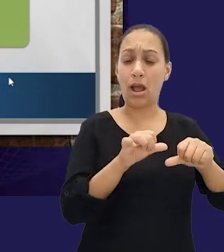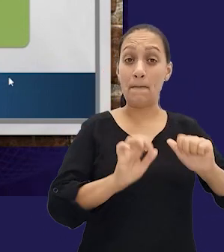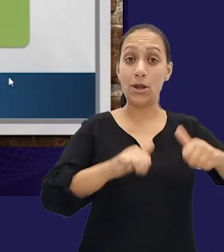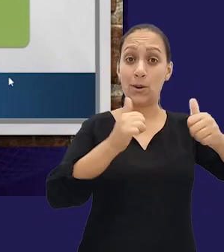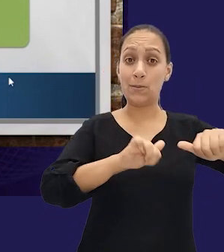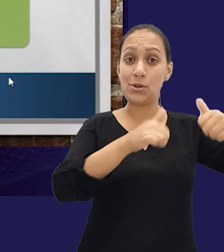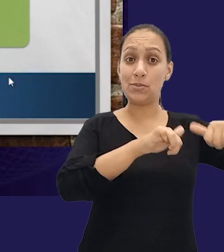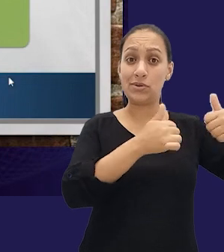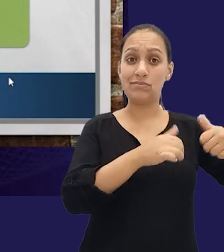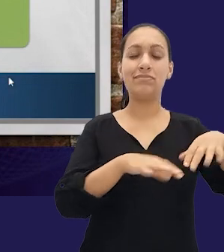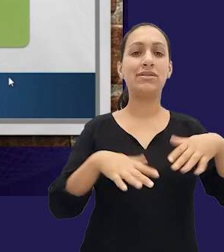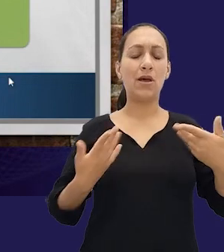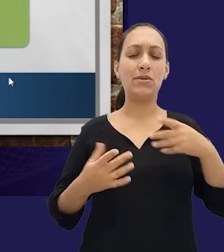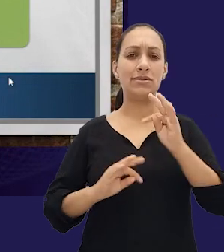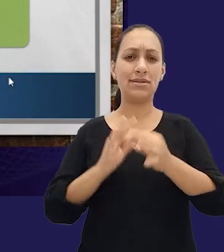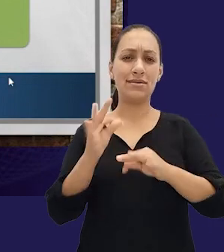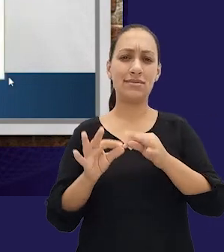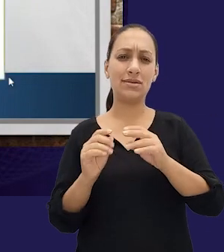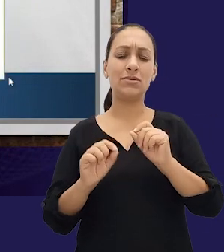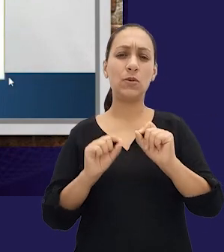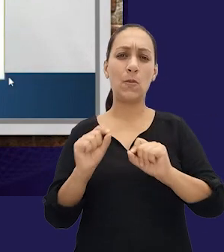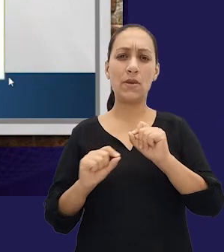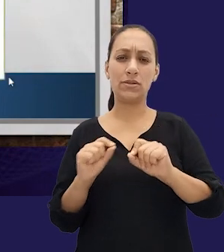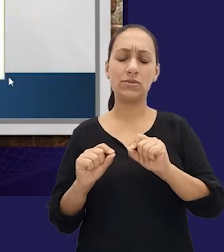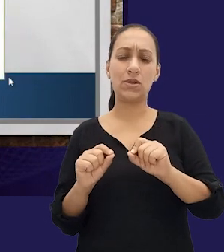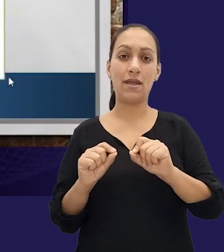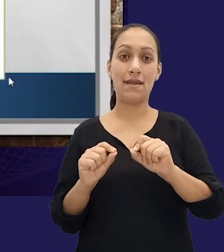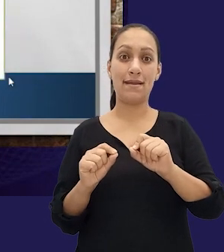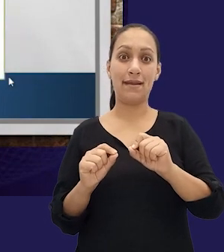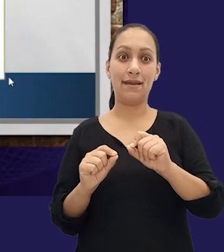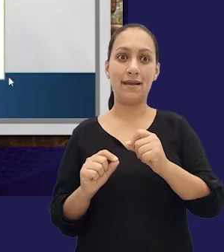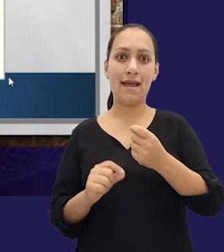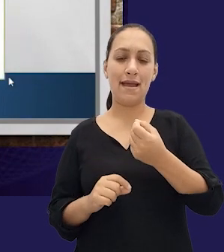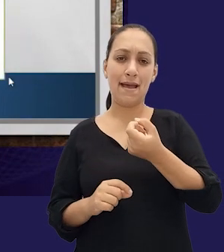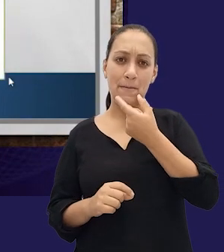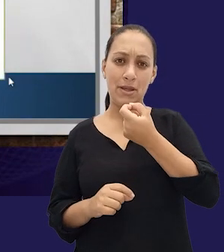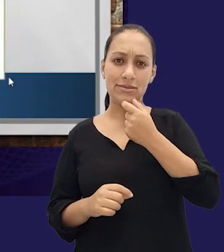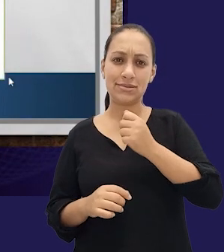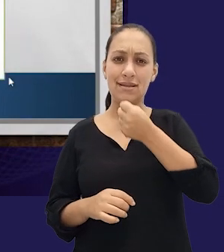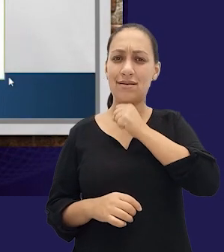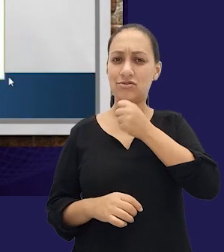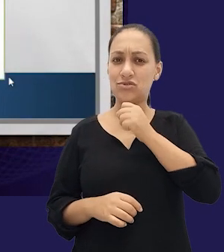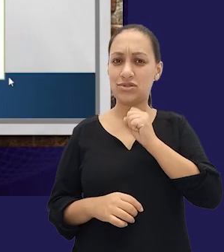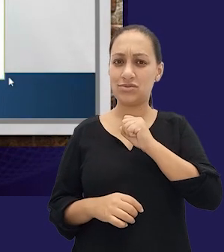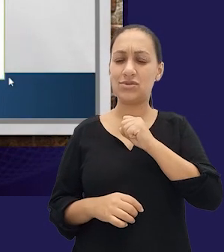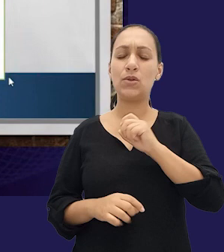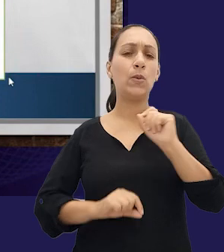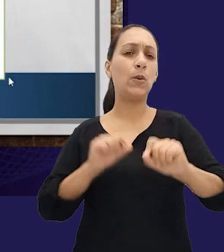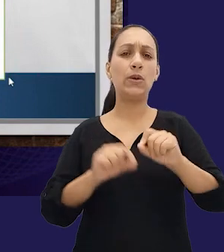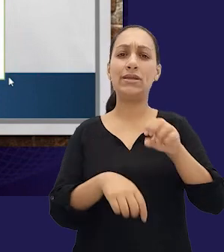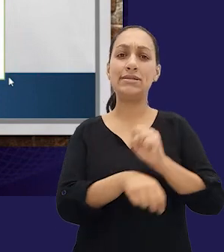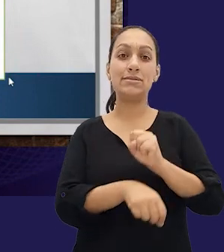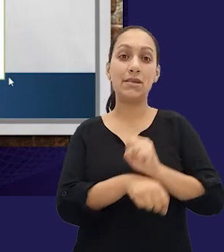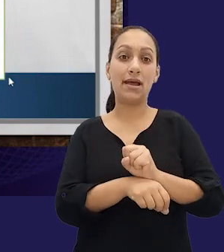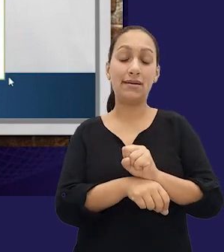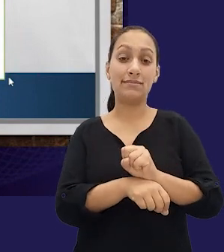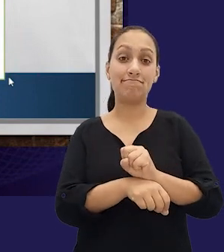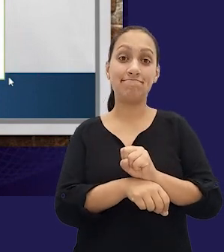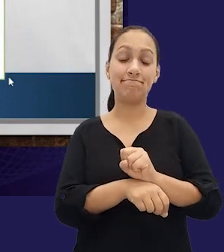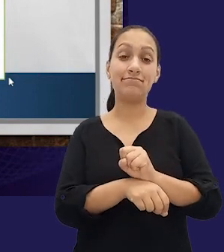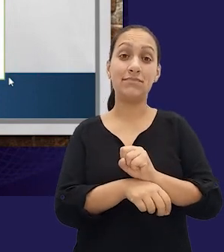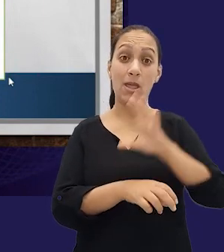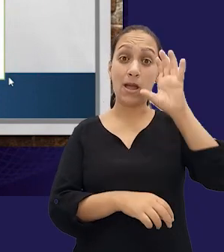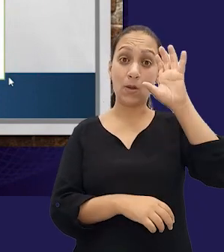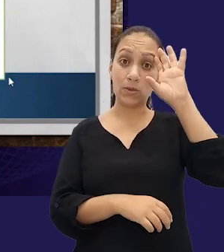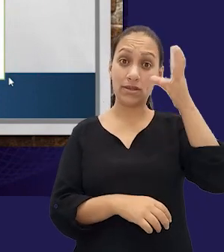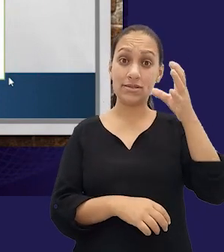tratarem de modificações de drogas antigas, o que a gente espera? A gente espera, gente, que ocorra